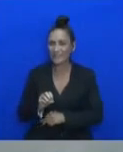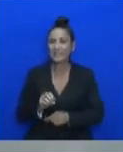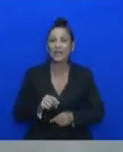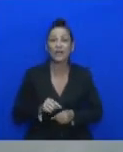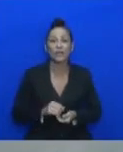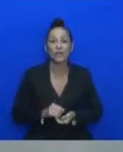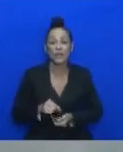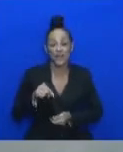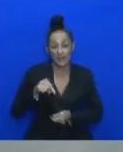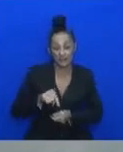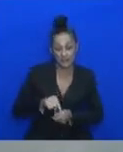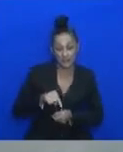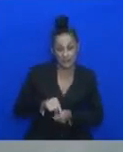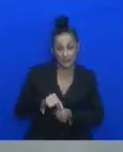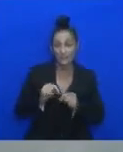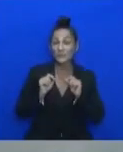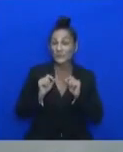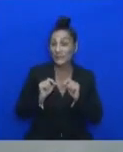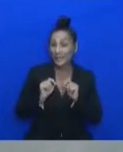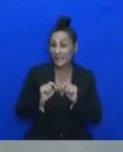aqui,